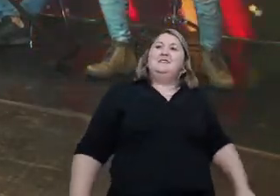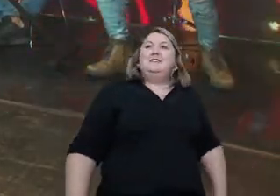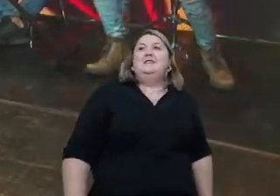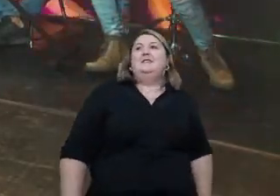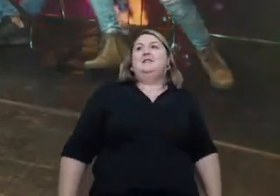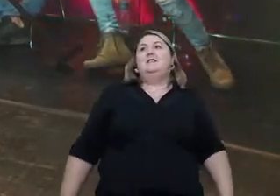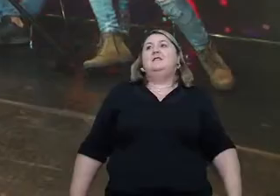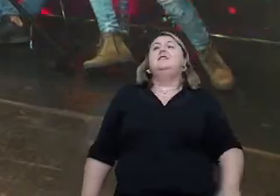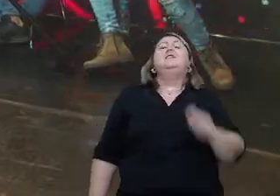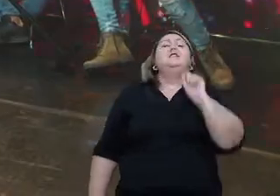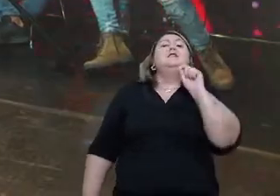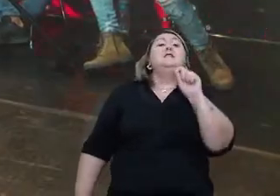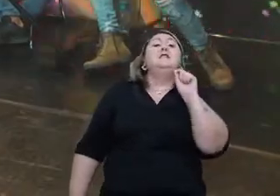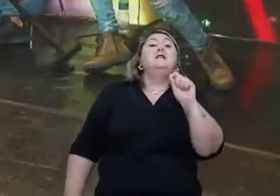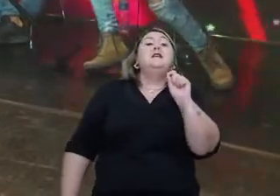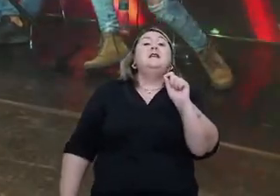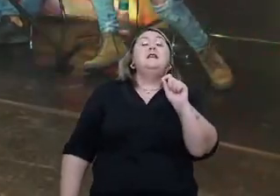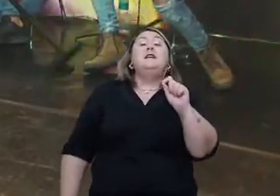grave.